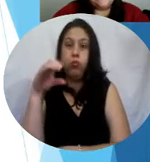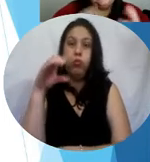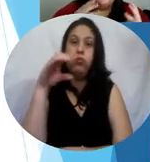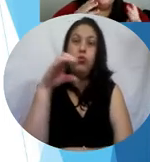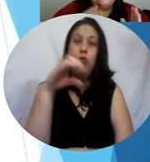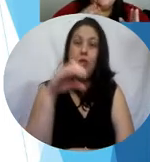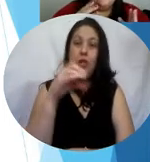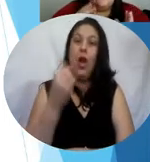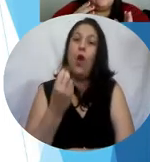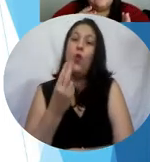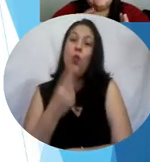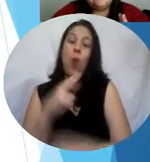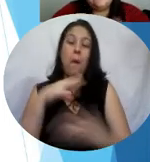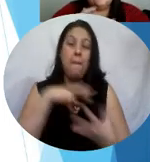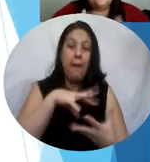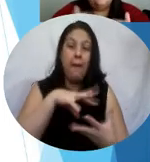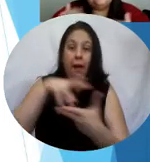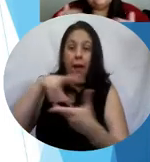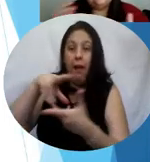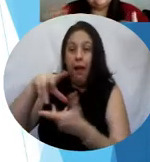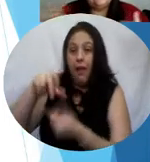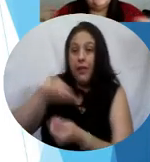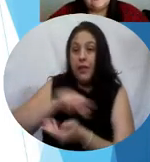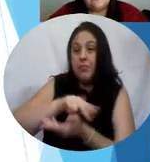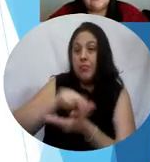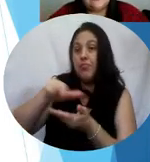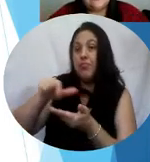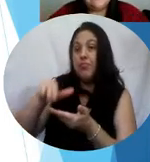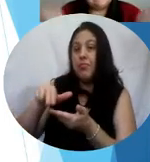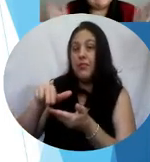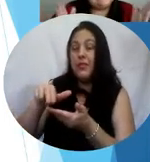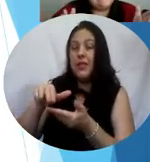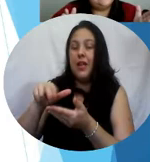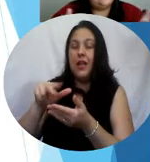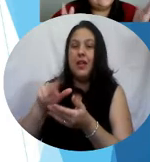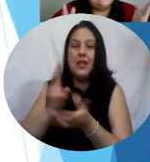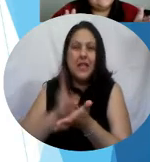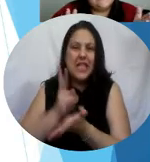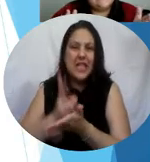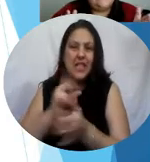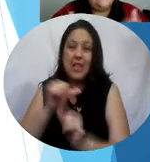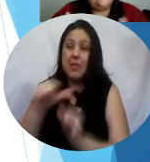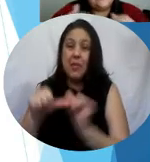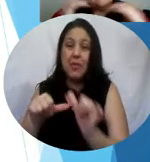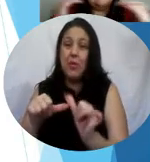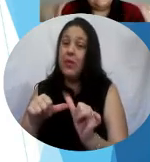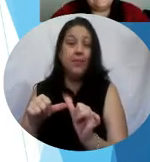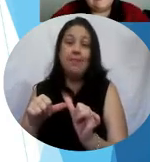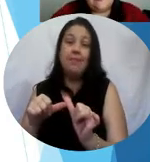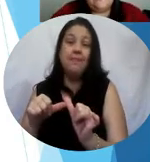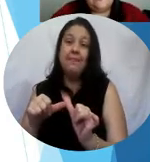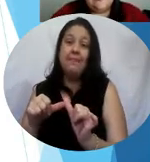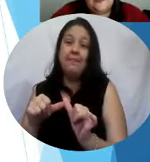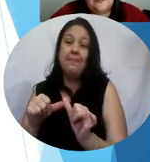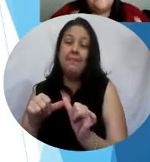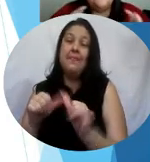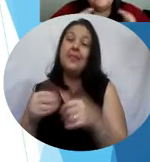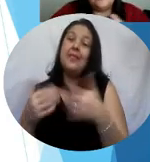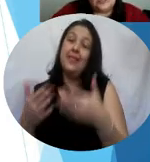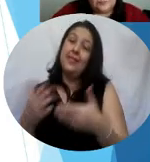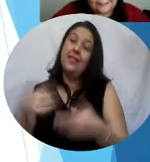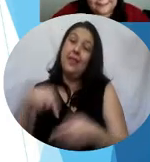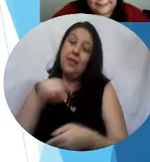né? Então, são coisas que não sofrem tantas alterações. Que se ele estudar e se ele se aprofundar, ele sempre vai